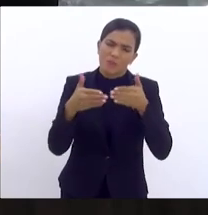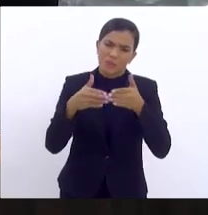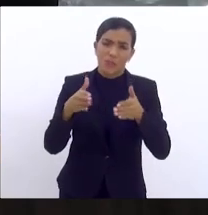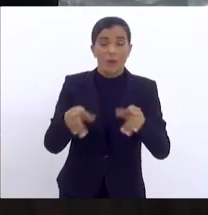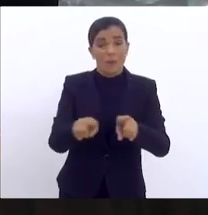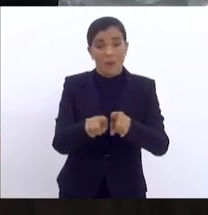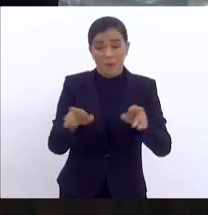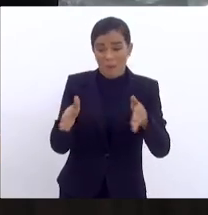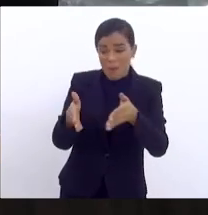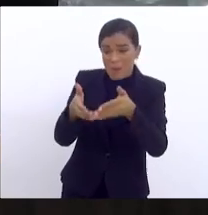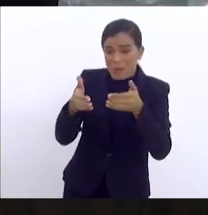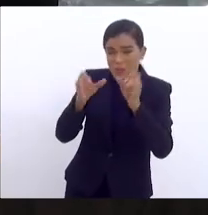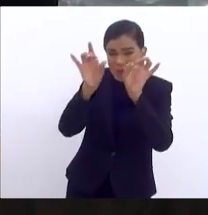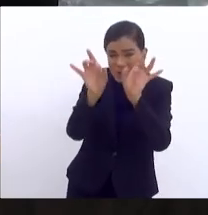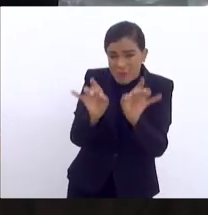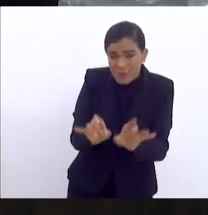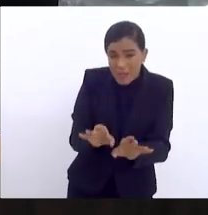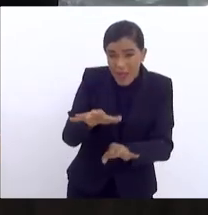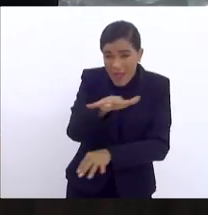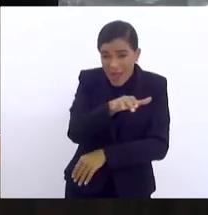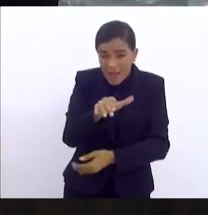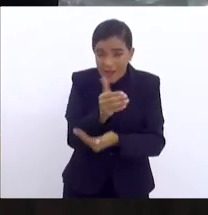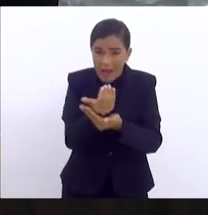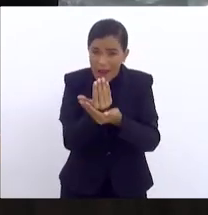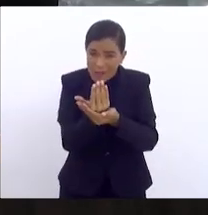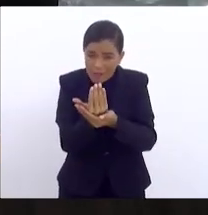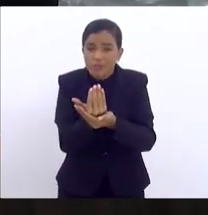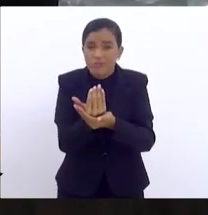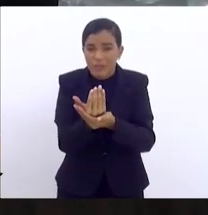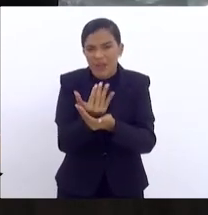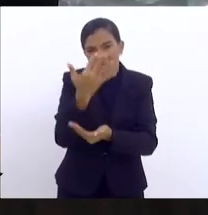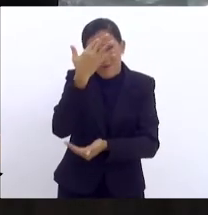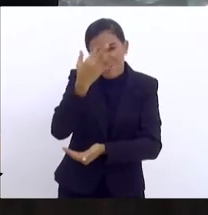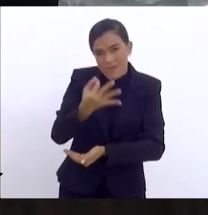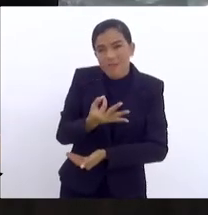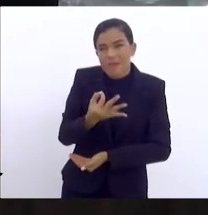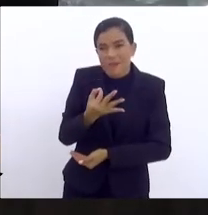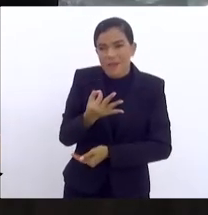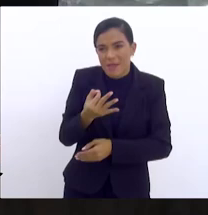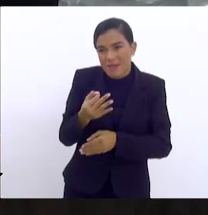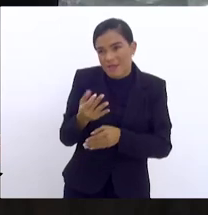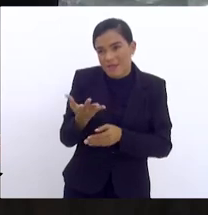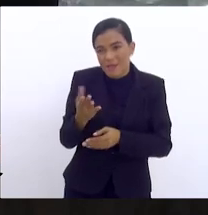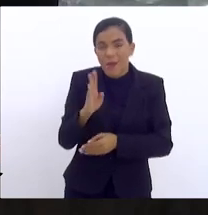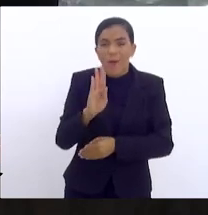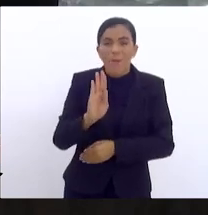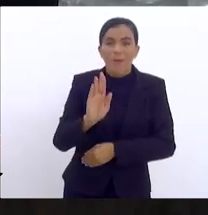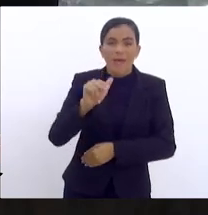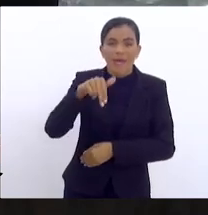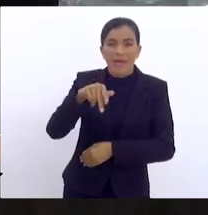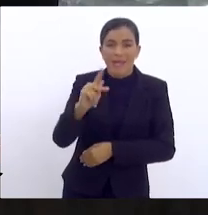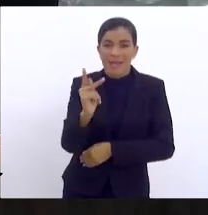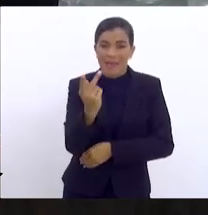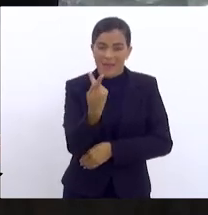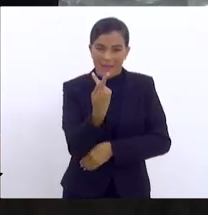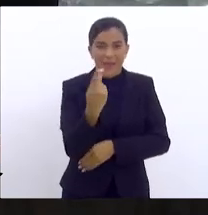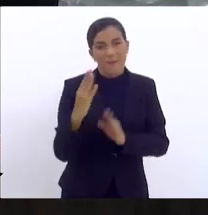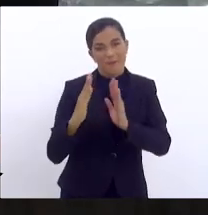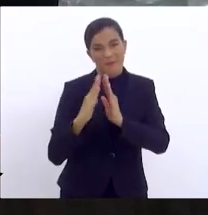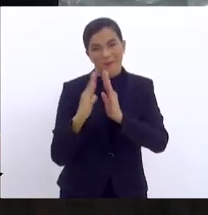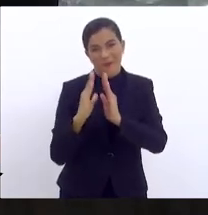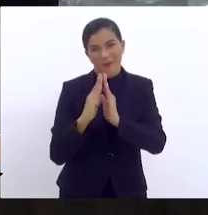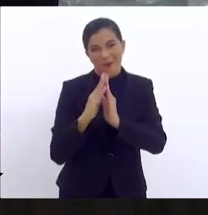meu pedido hoje especial Caxias tenho certeza que daqui a pouco de repente o BNH que mora em Nova Iguaçu vai estar pedindo